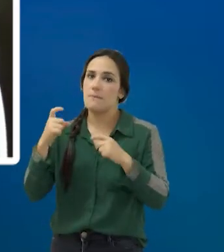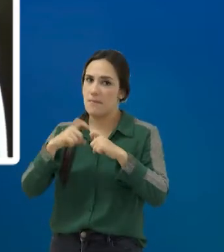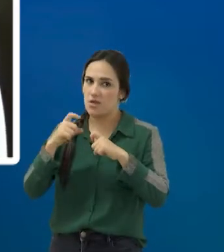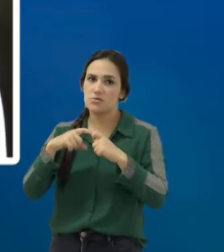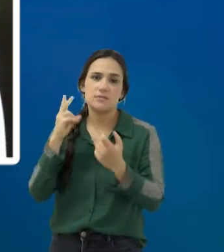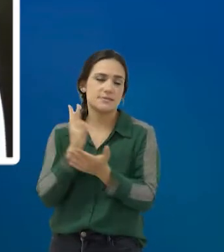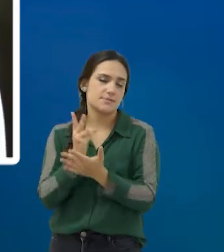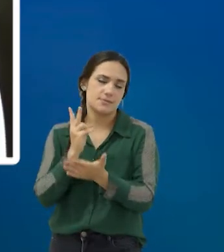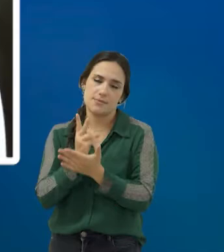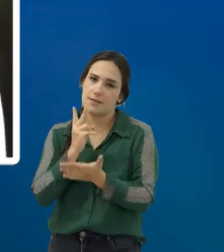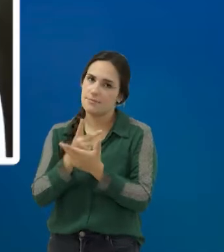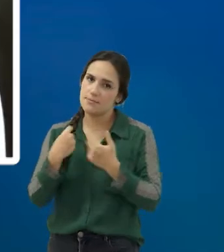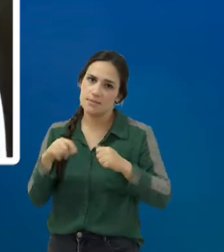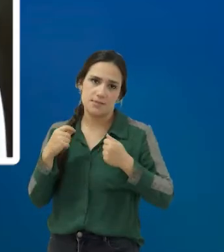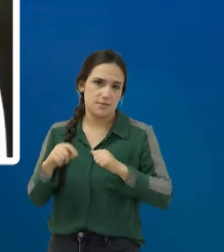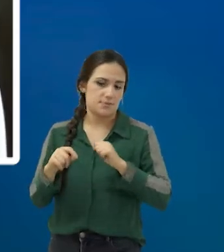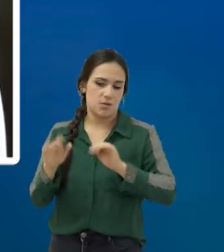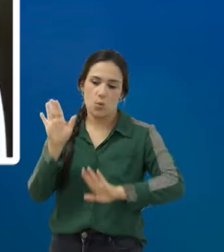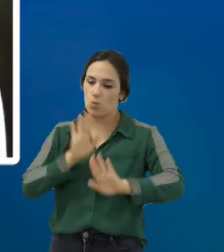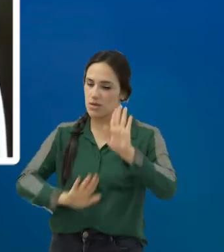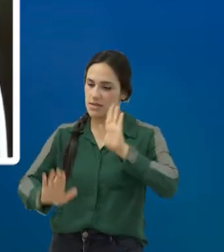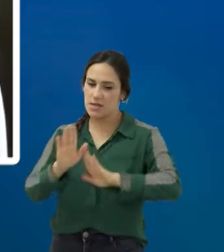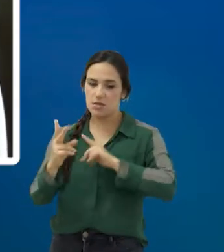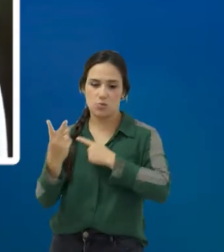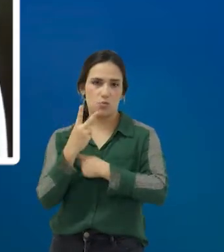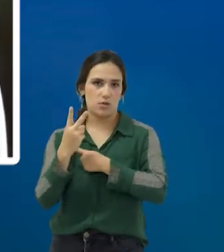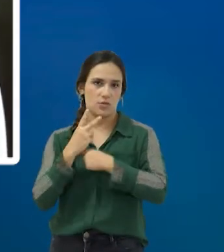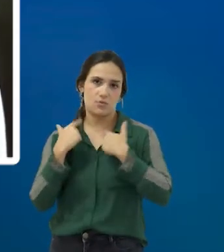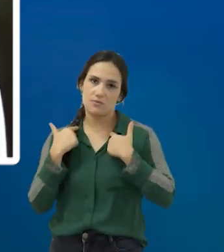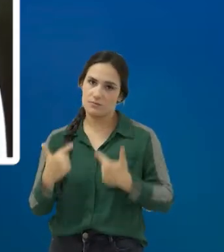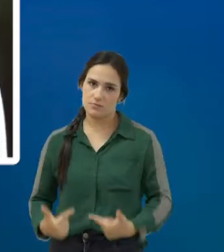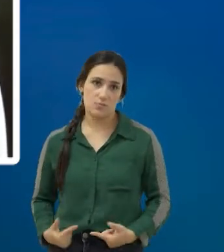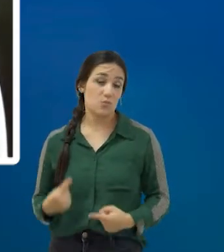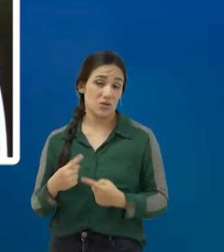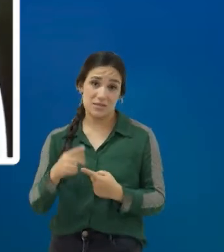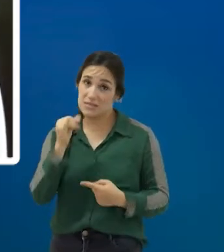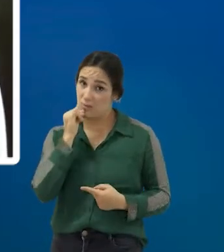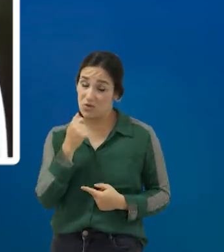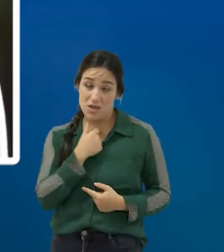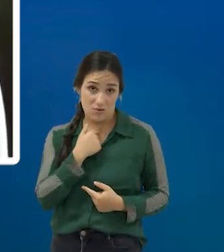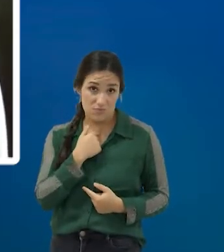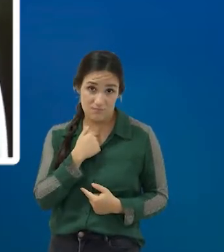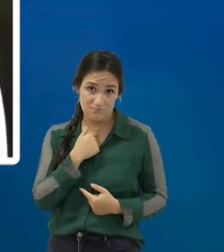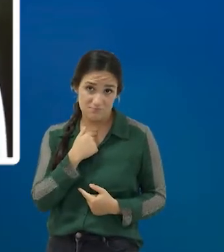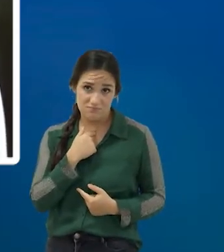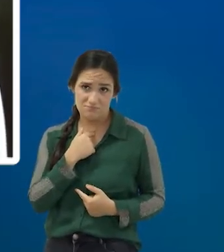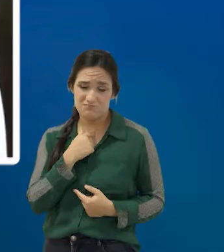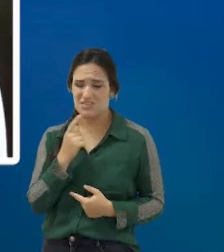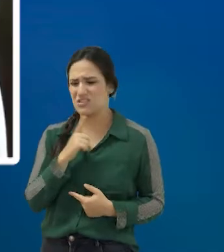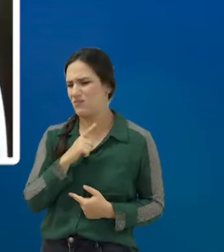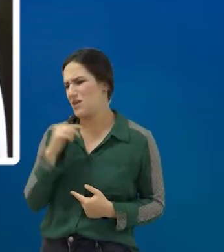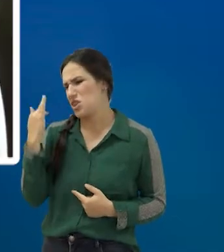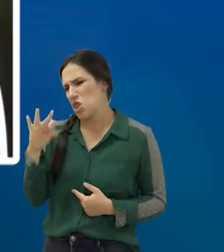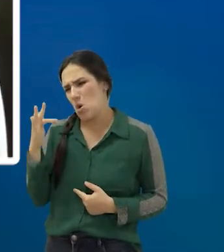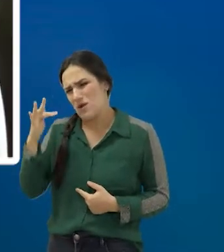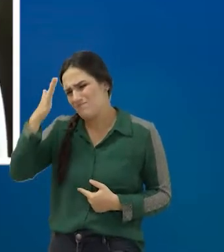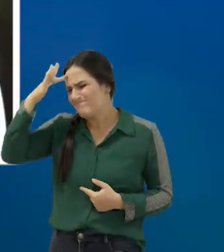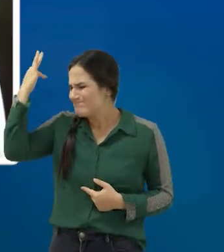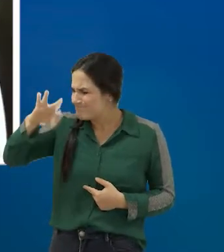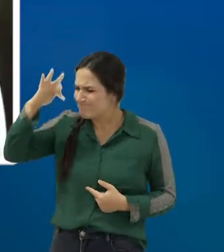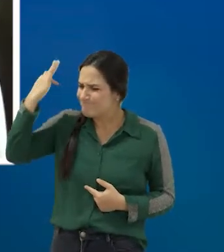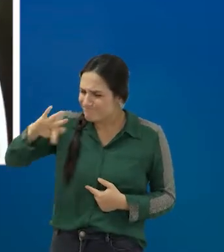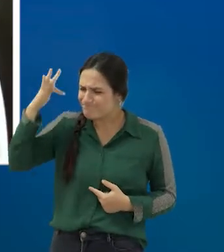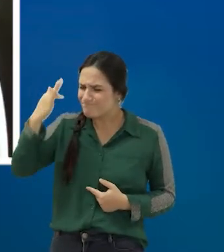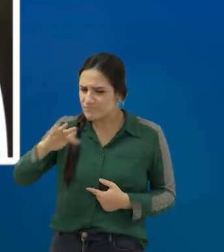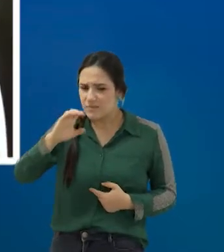com frequência, com a periodicidade, é muito importante justamente numa situação dessa. Você pode ter só uma enxaqueca, uma dor